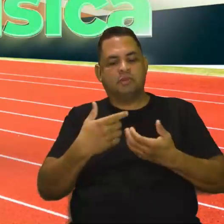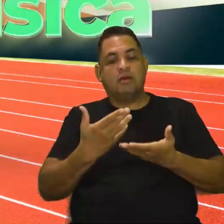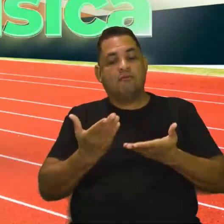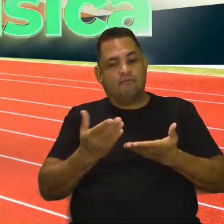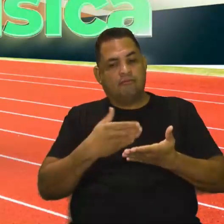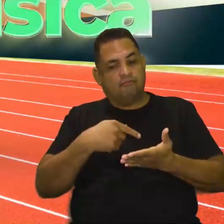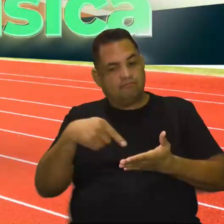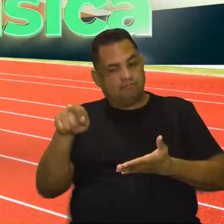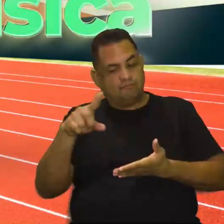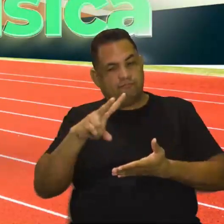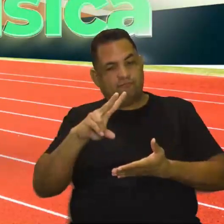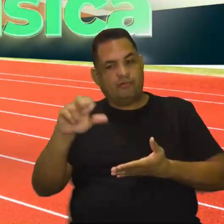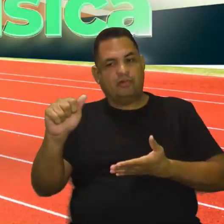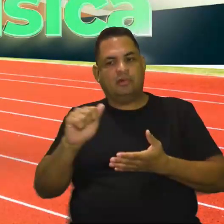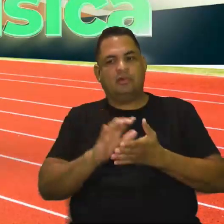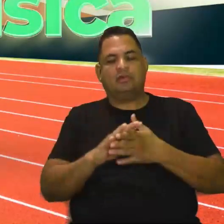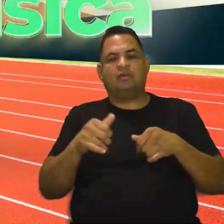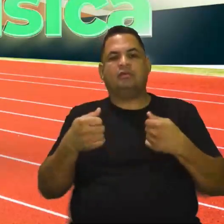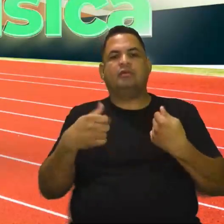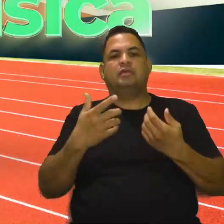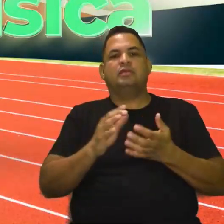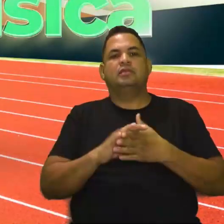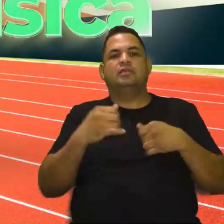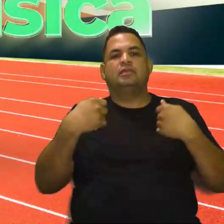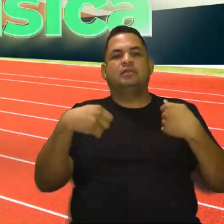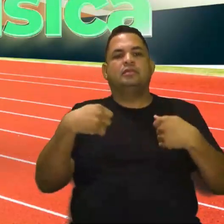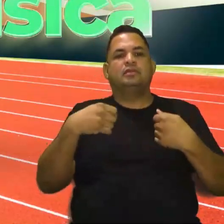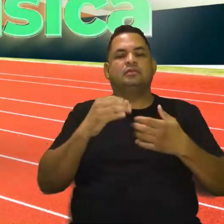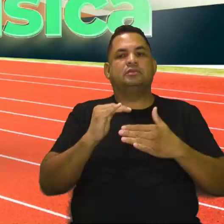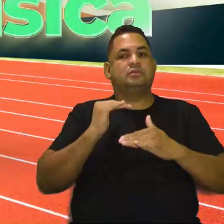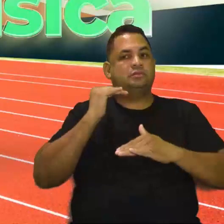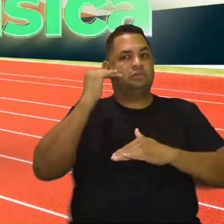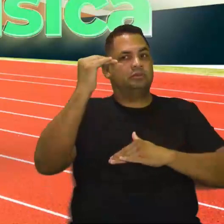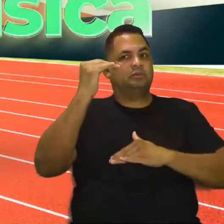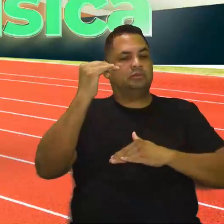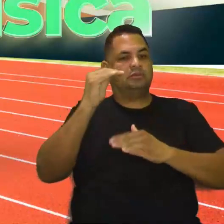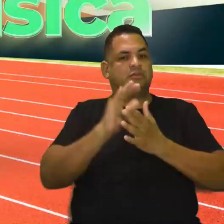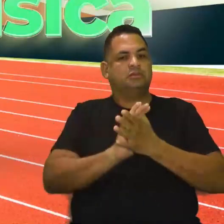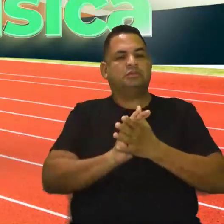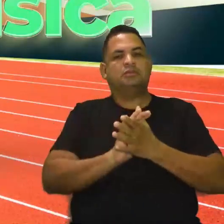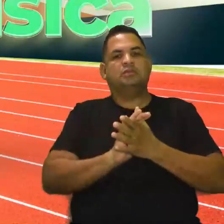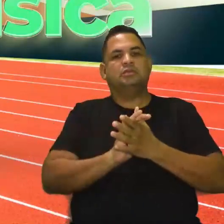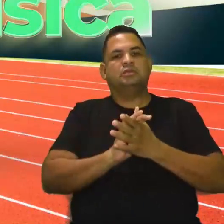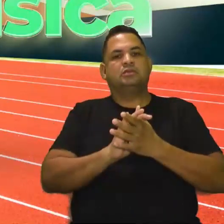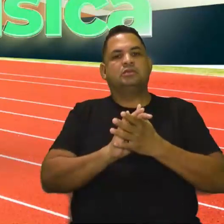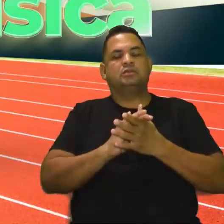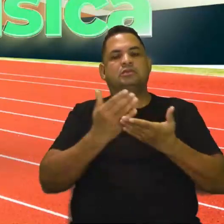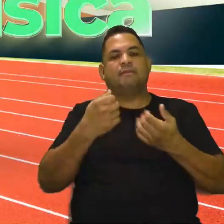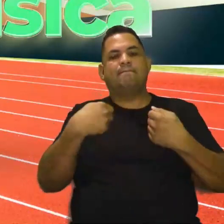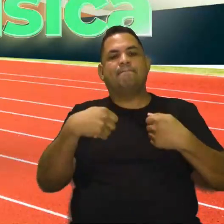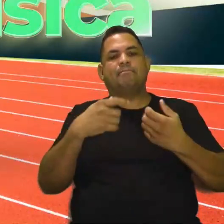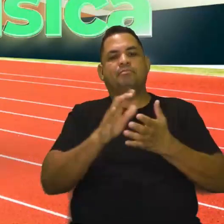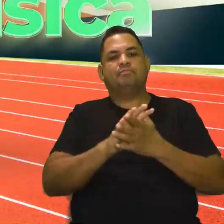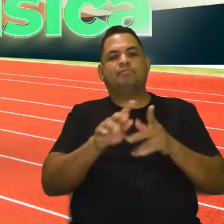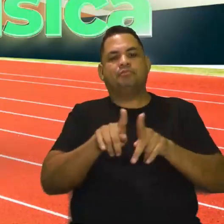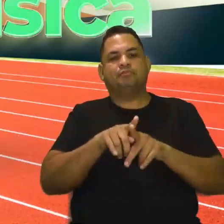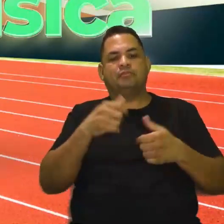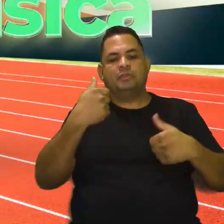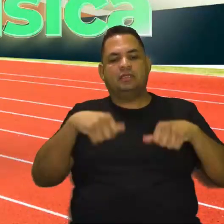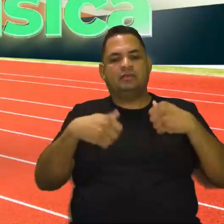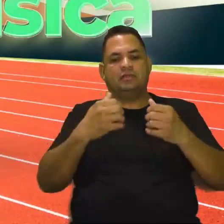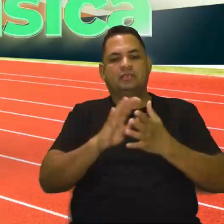a avaliação da aptidão física. Não, você precisa, além da avaliação da aptidão física, você precisa também da